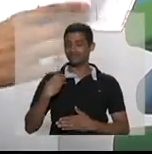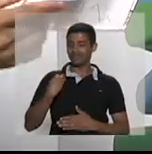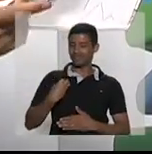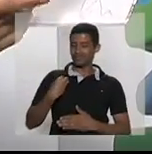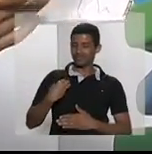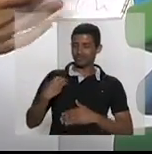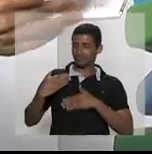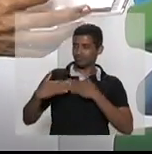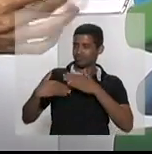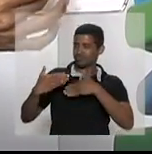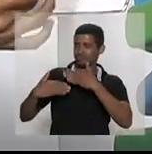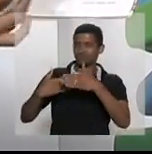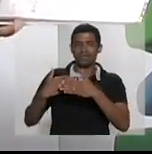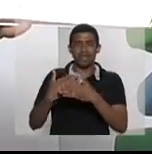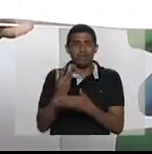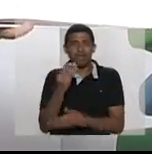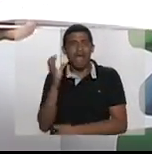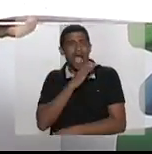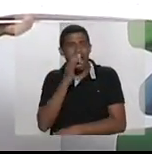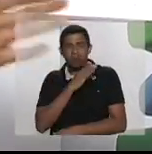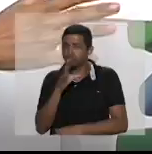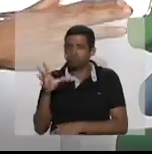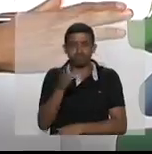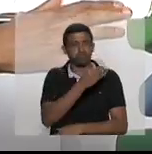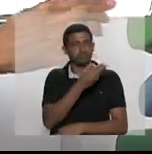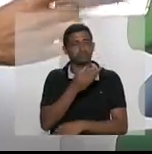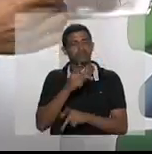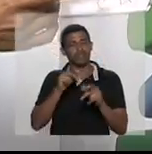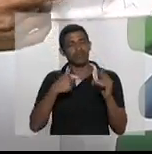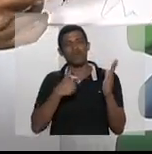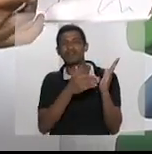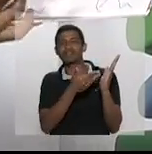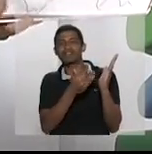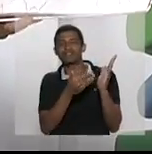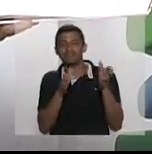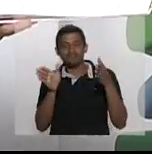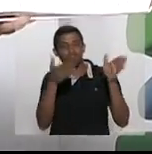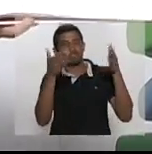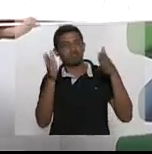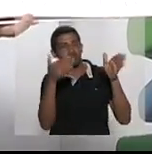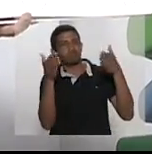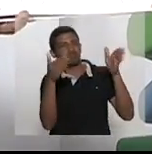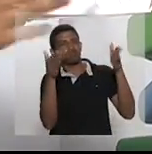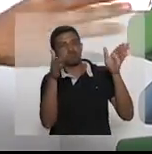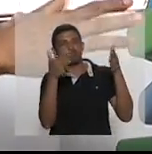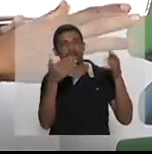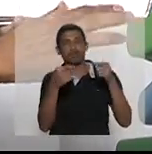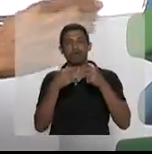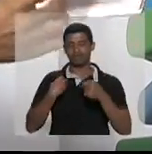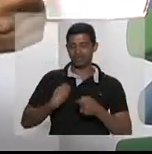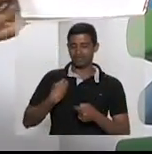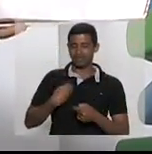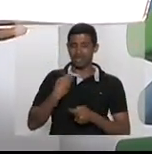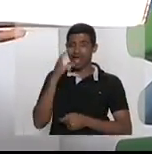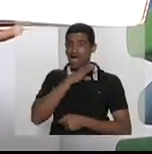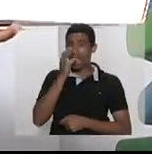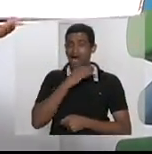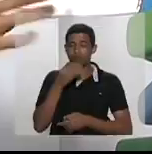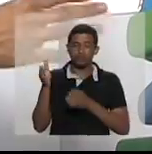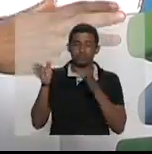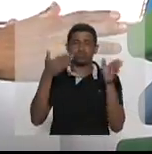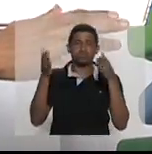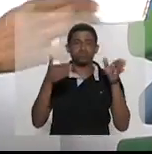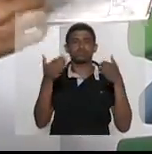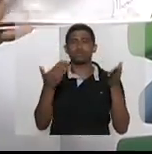que a vida, ela passa muito rápido. Assim como eu estou passando as páginas desse livro, a nossa vida vai passando